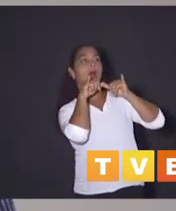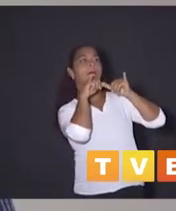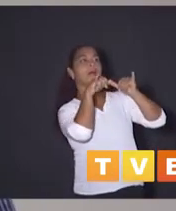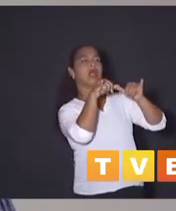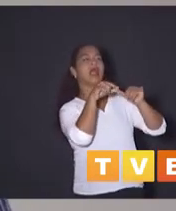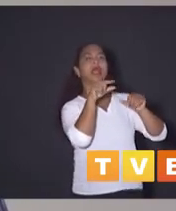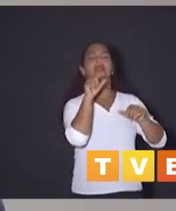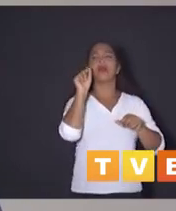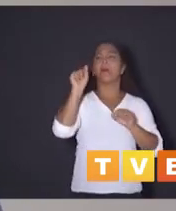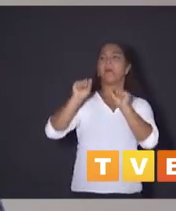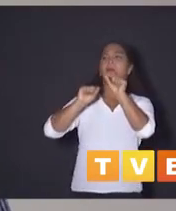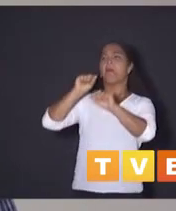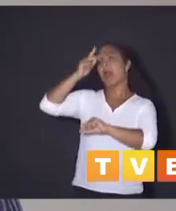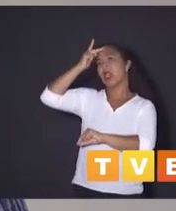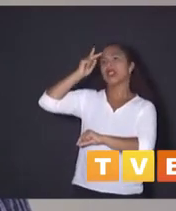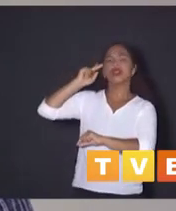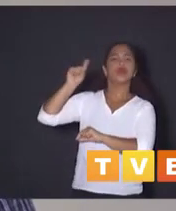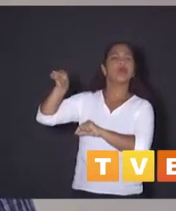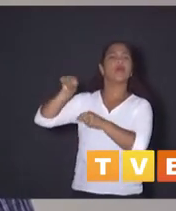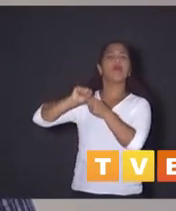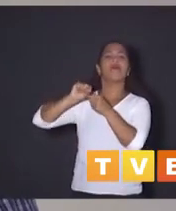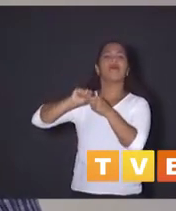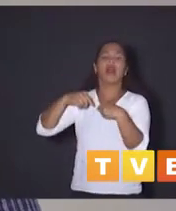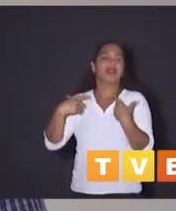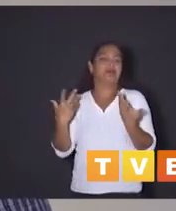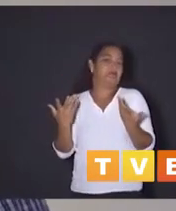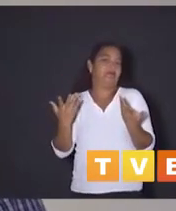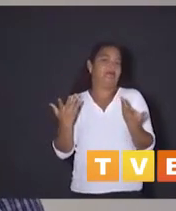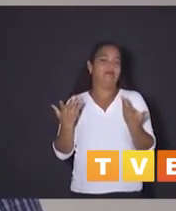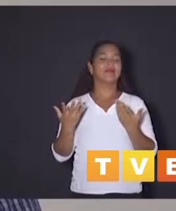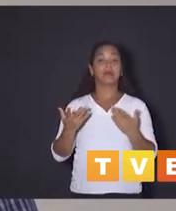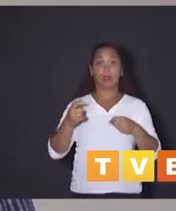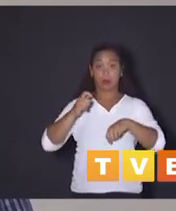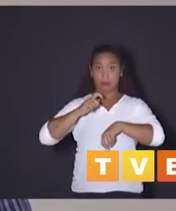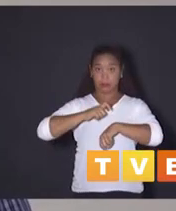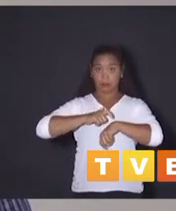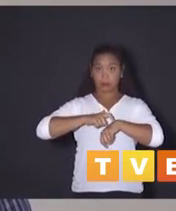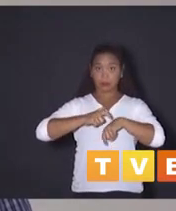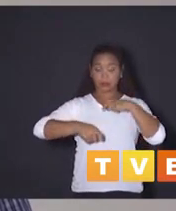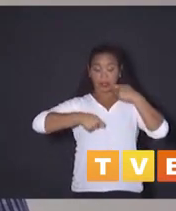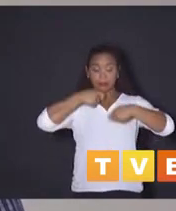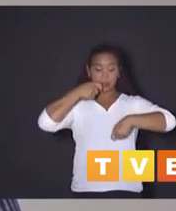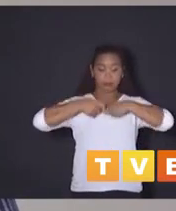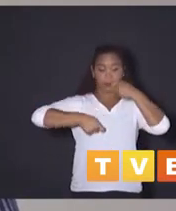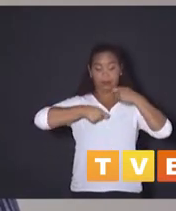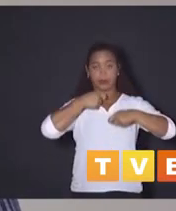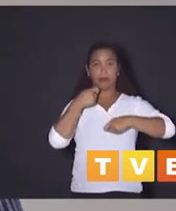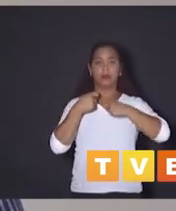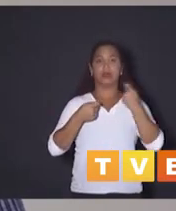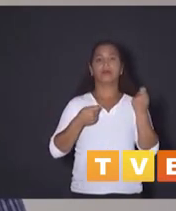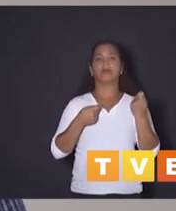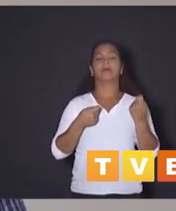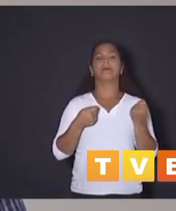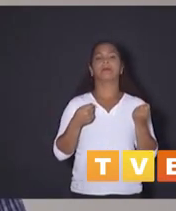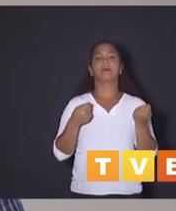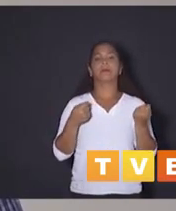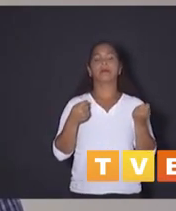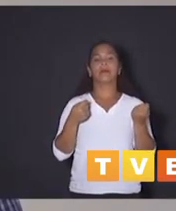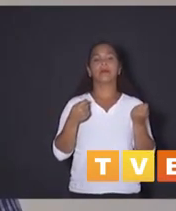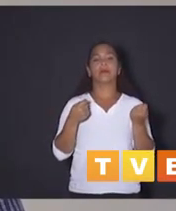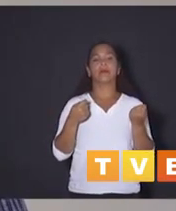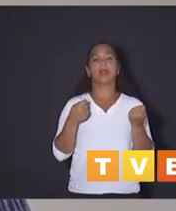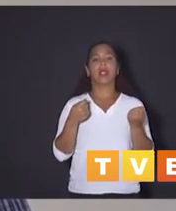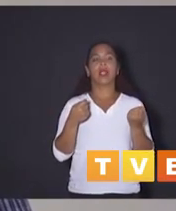produz isso de que forma produz iii nesse ato de comer eu acho que não tem talvez assim uma das uma